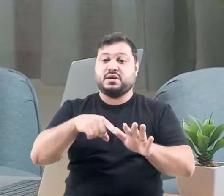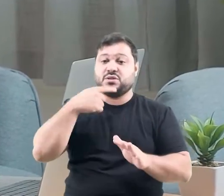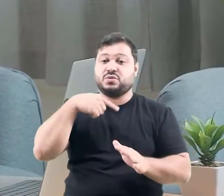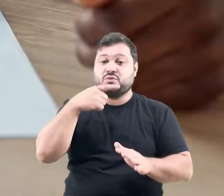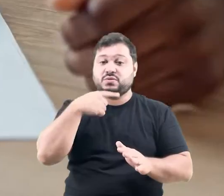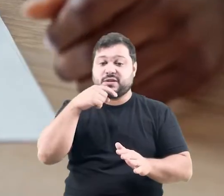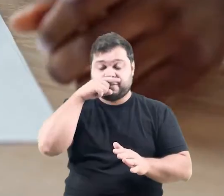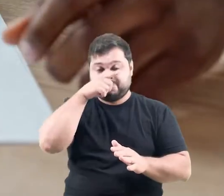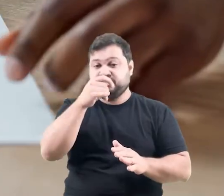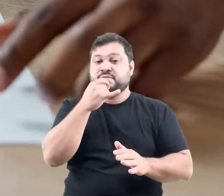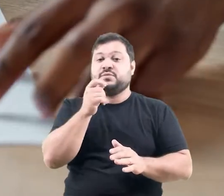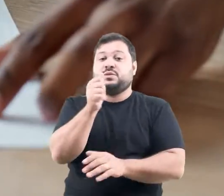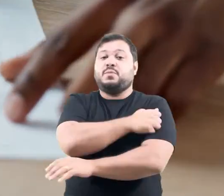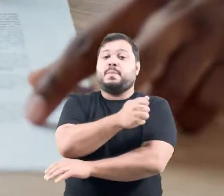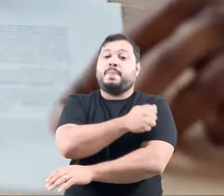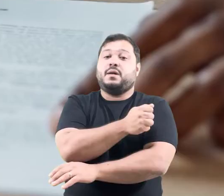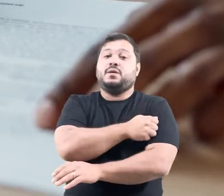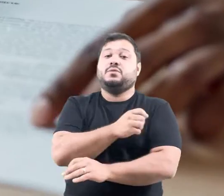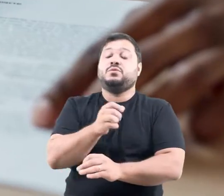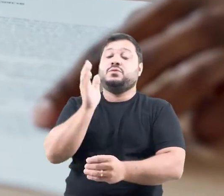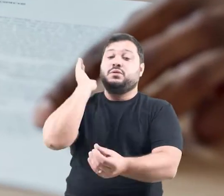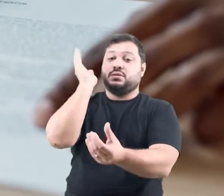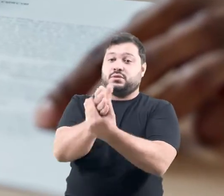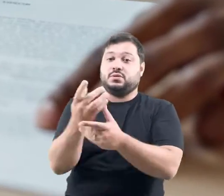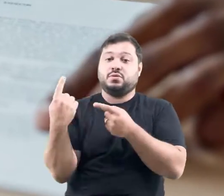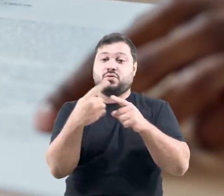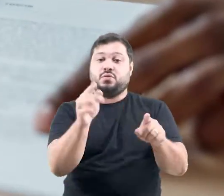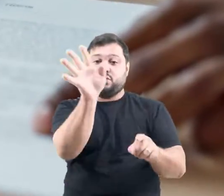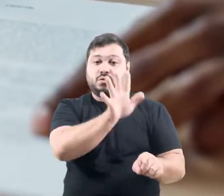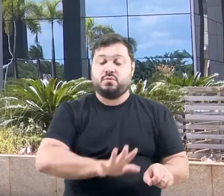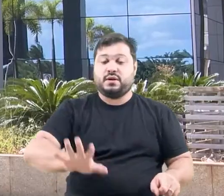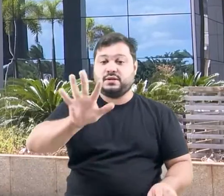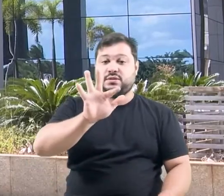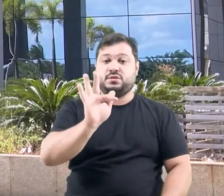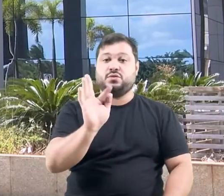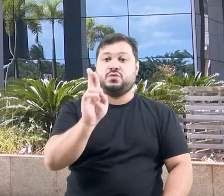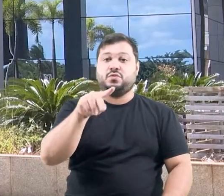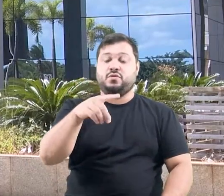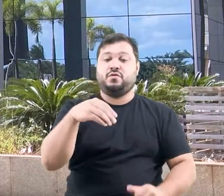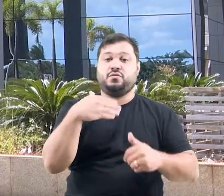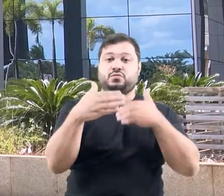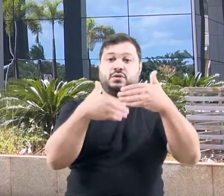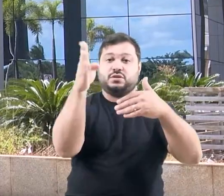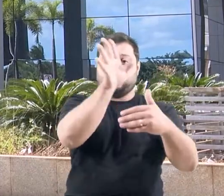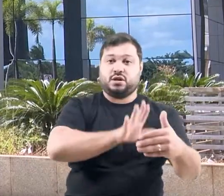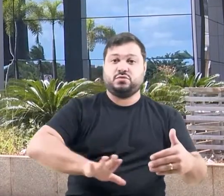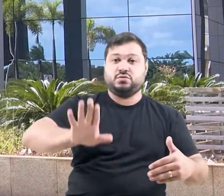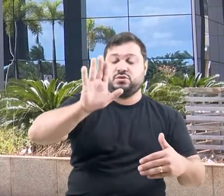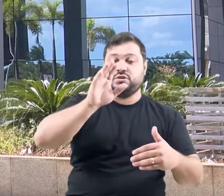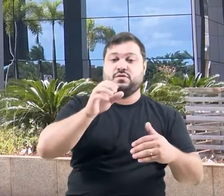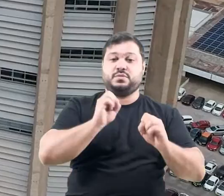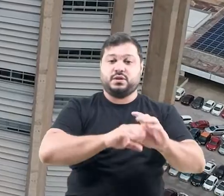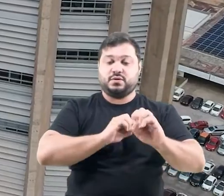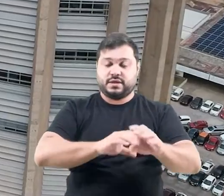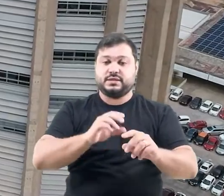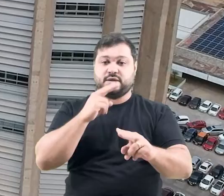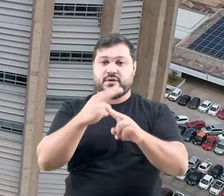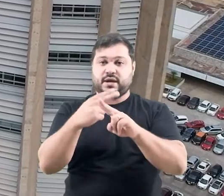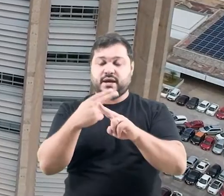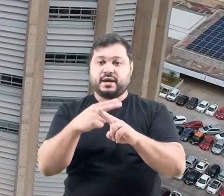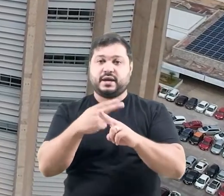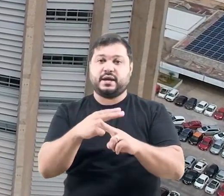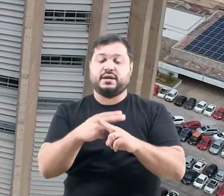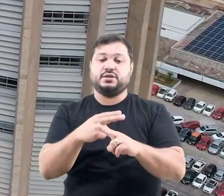não consegue, como um estudante que ajuizou ação contra a União, o Fundo Nacional de Desenvolvimento da Educação, a